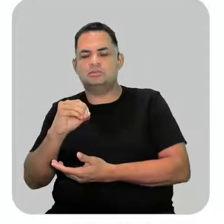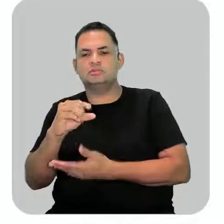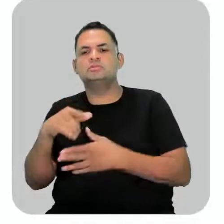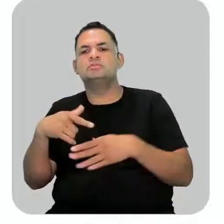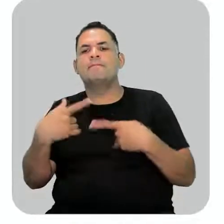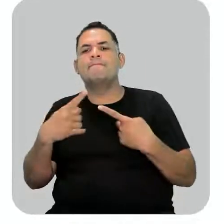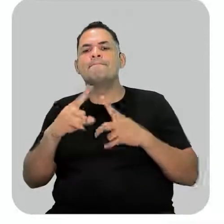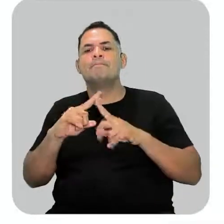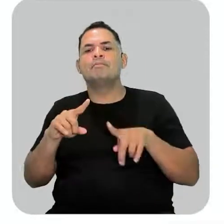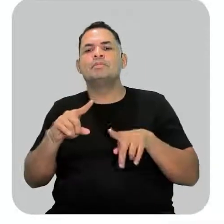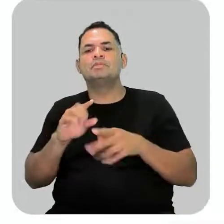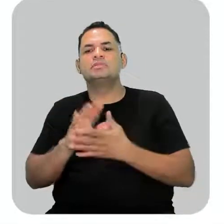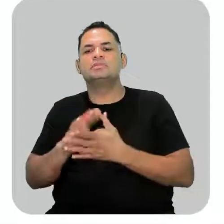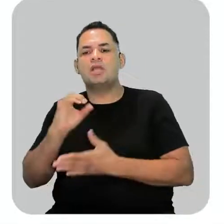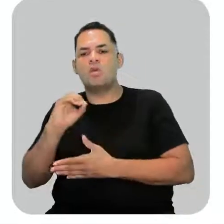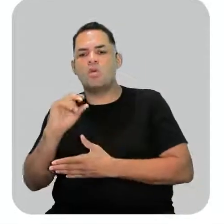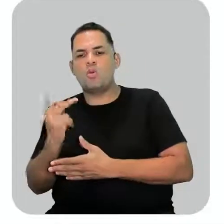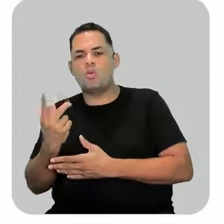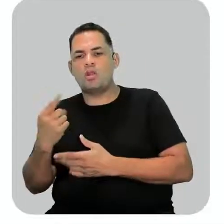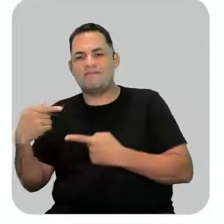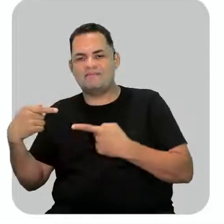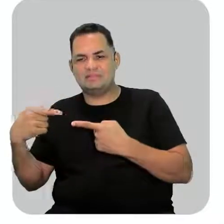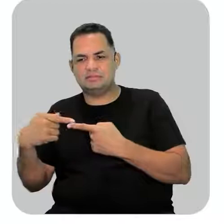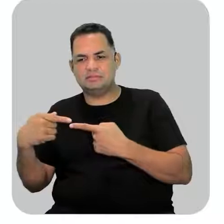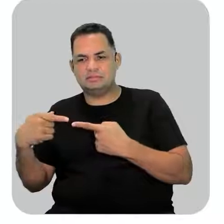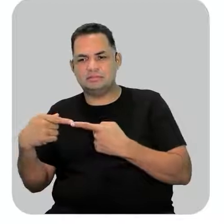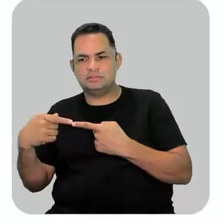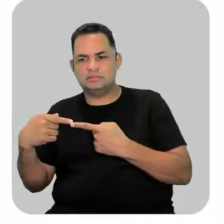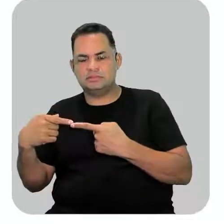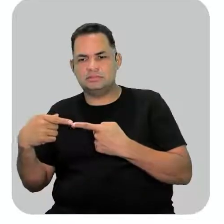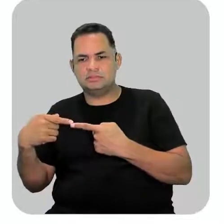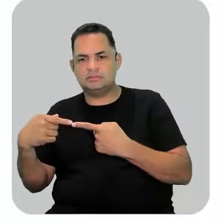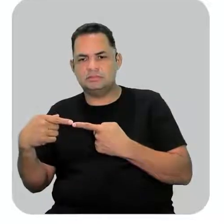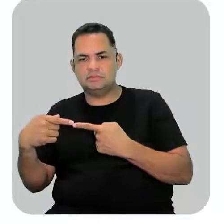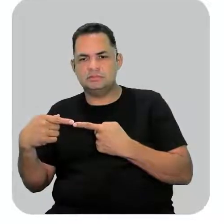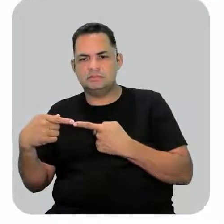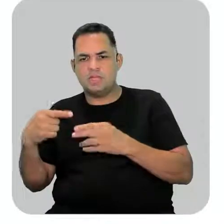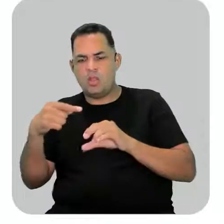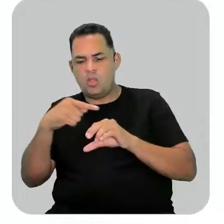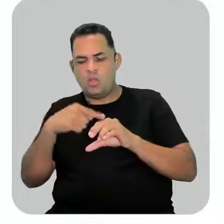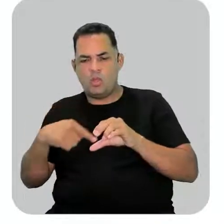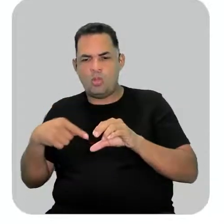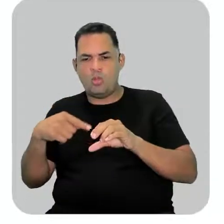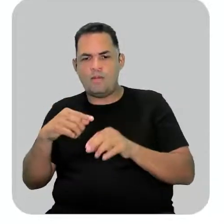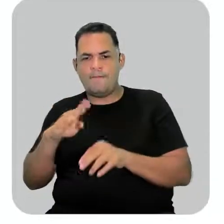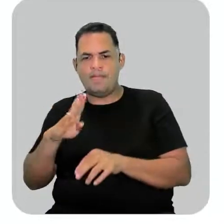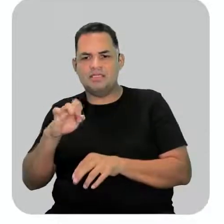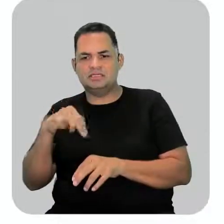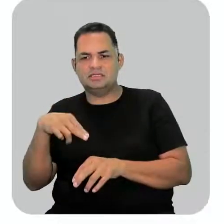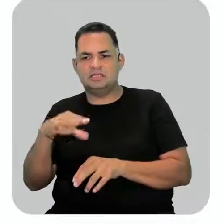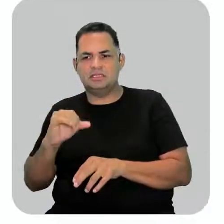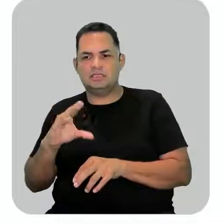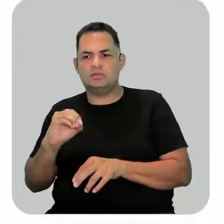Professora, mas se a hidroxila viesse ligada direto no anel benzênico, seria um